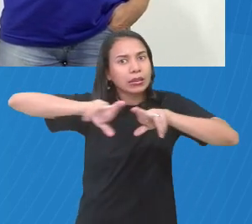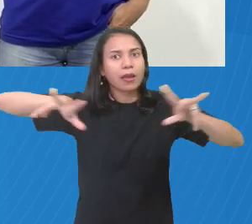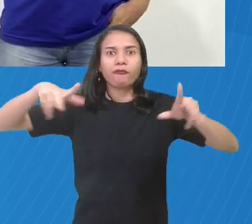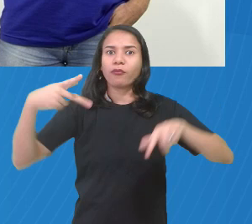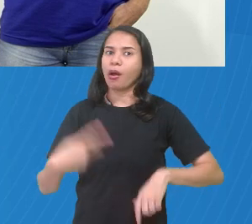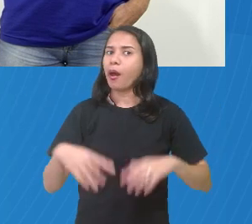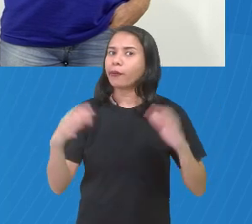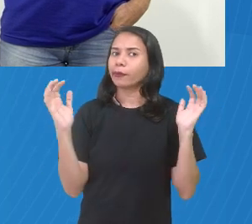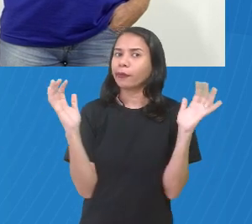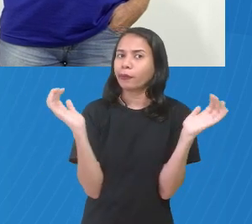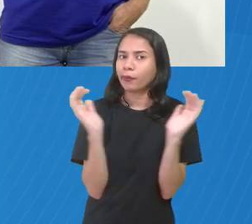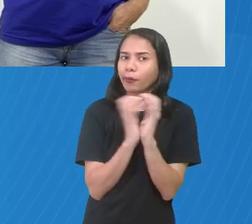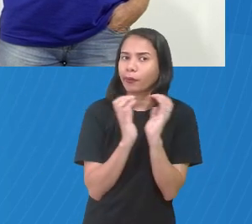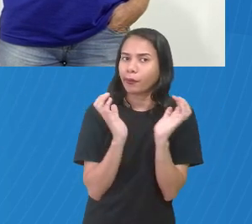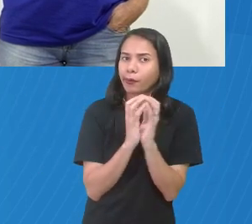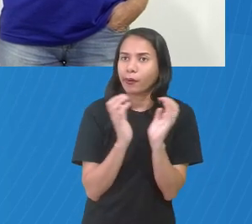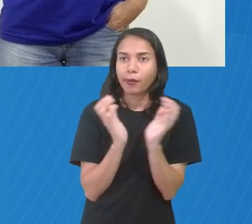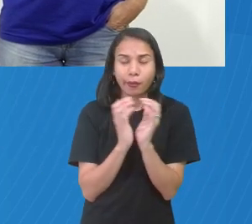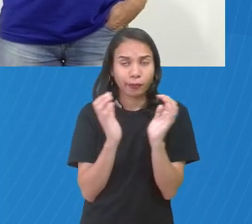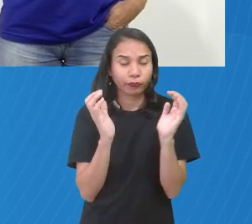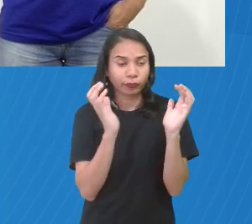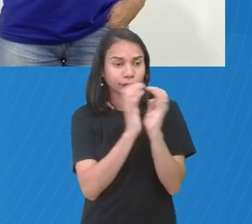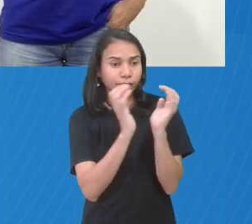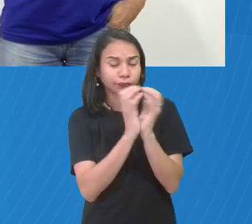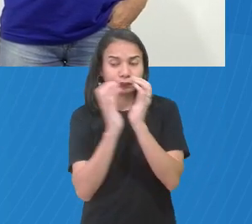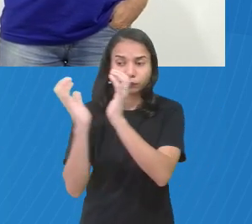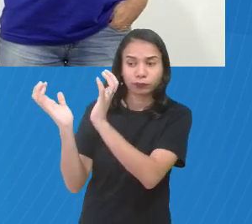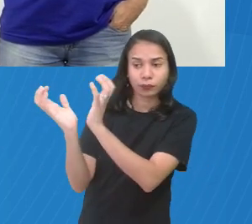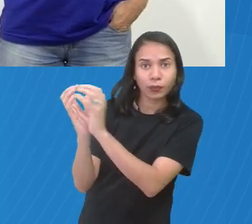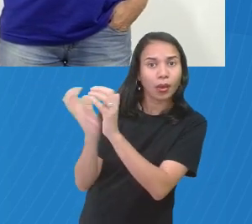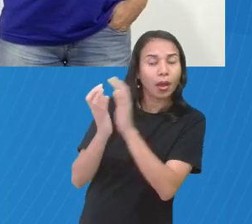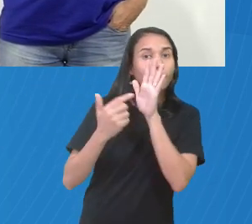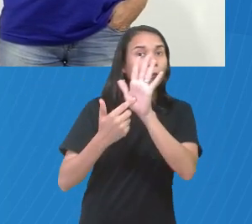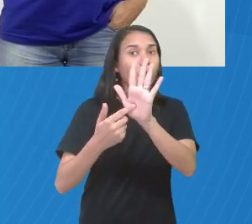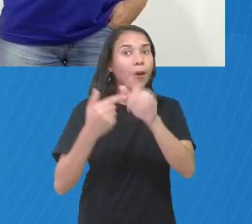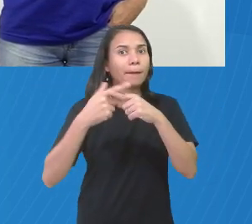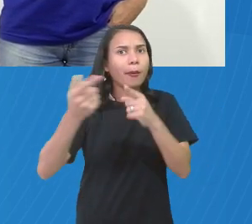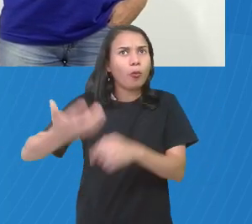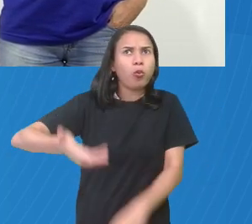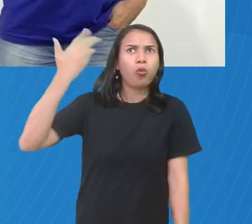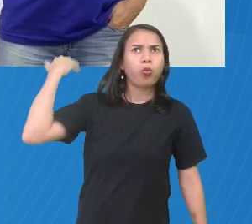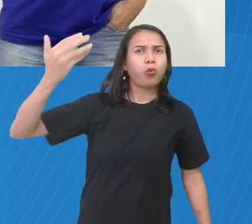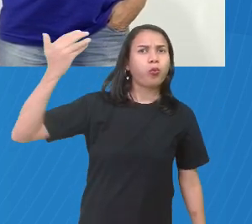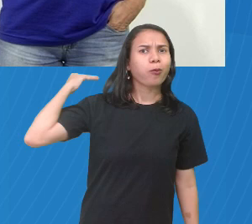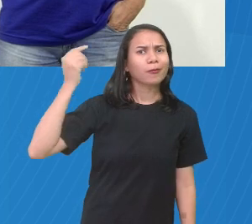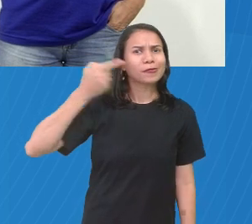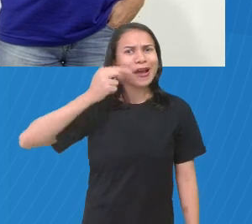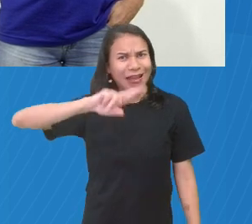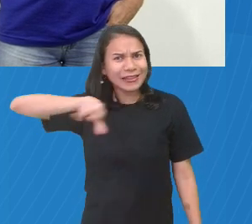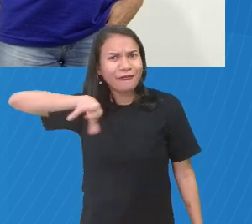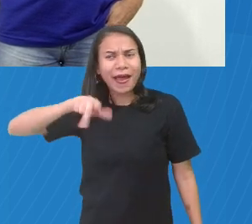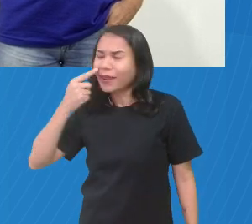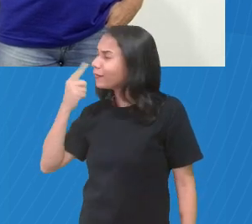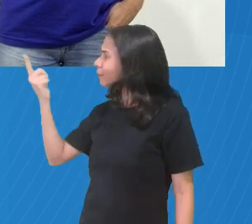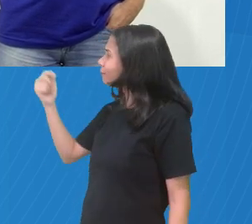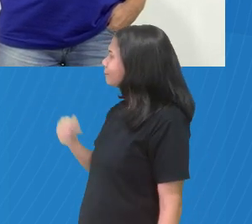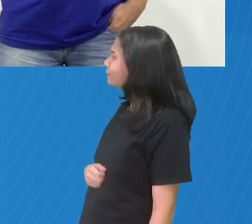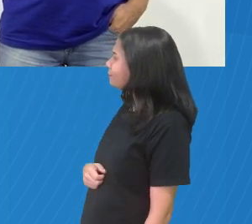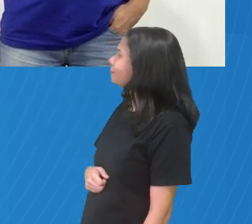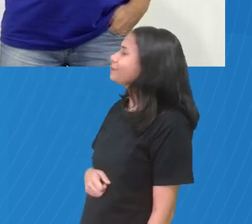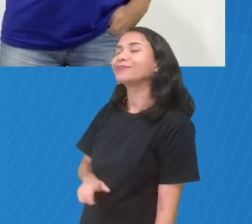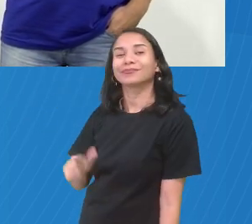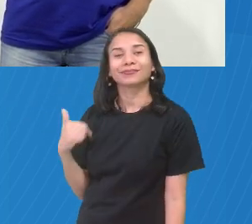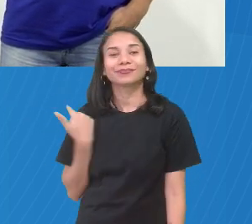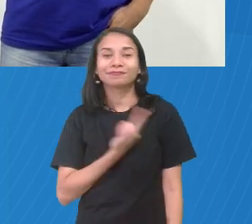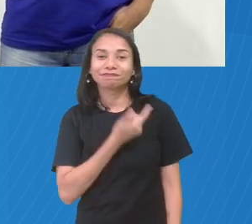cidade do Recife. Nessas duas imagens aí, nós temos Recife representada. É muito diferente, né, professora Abigail? Que a